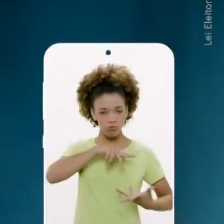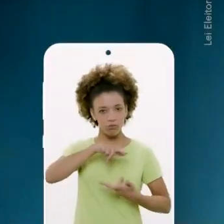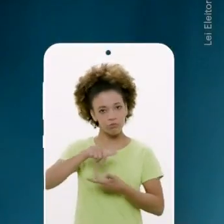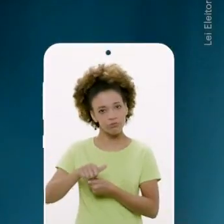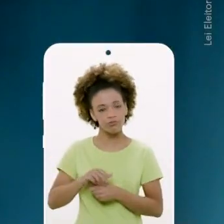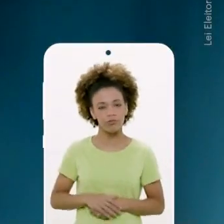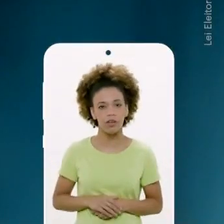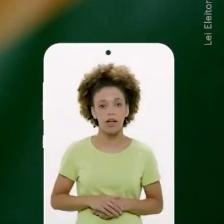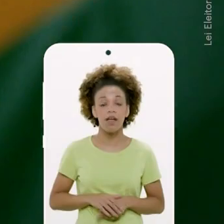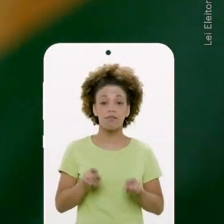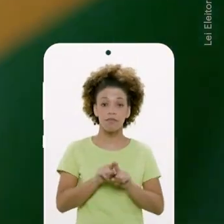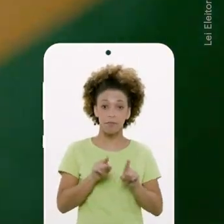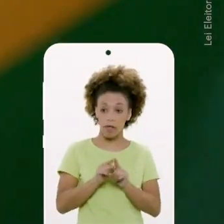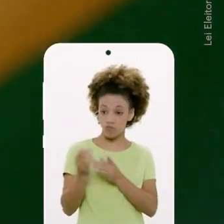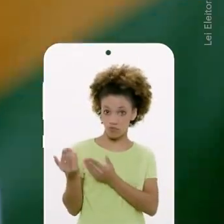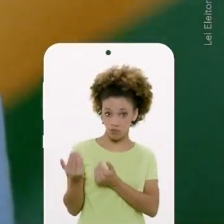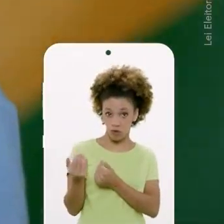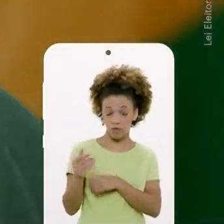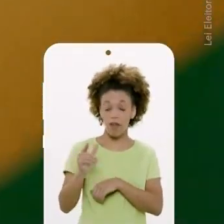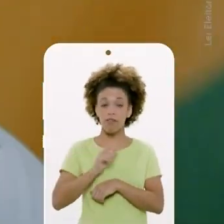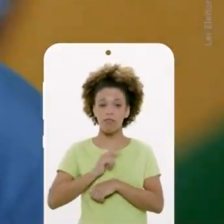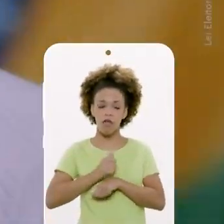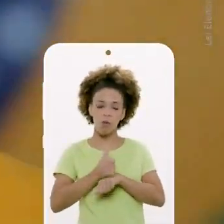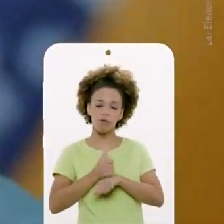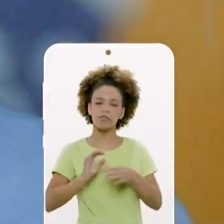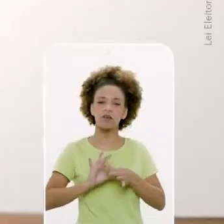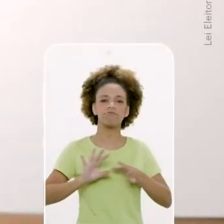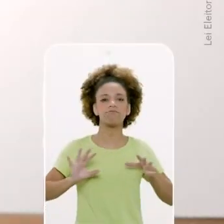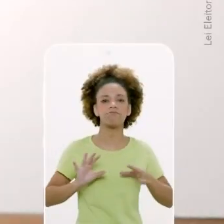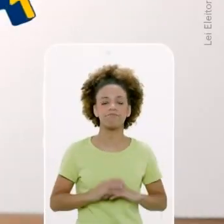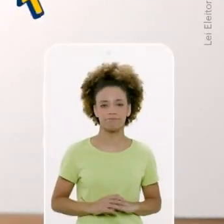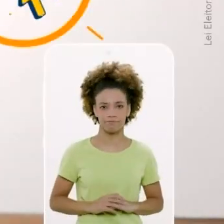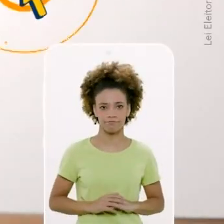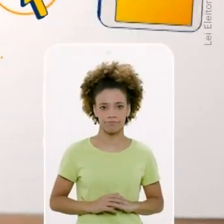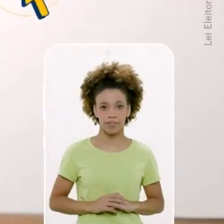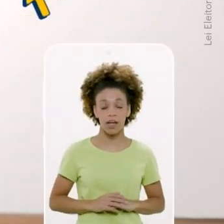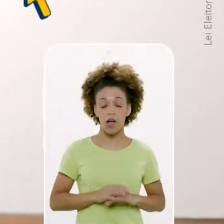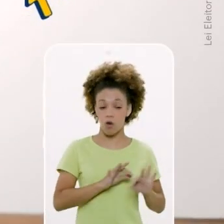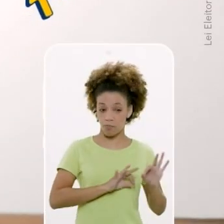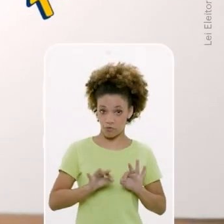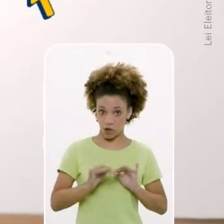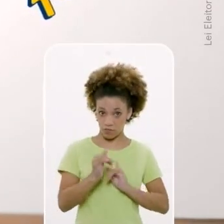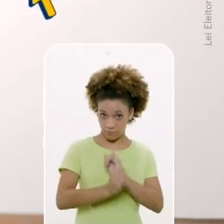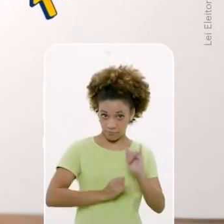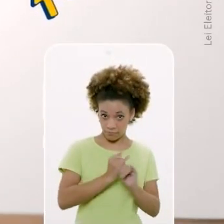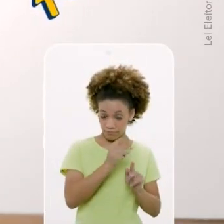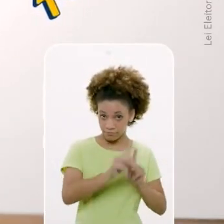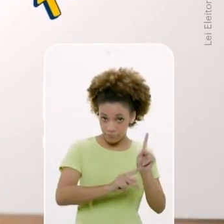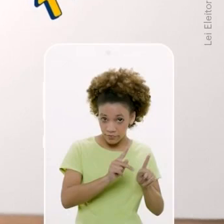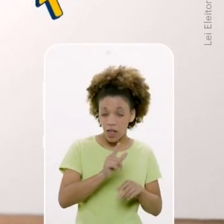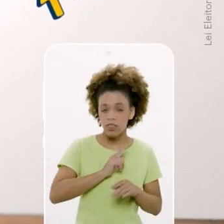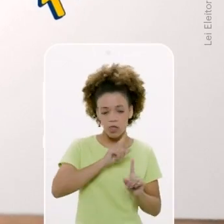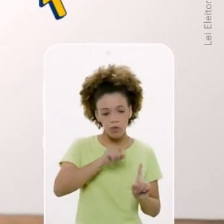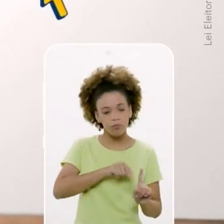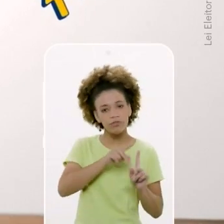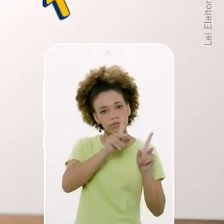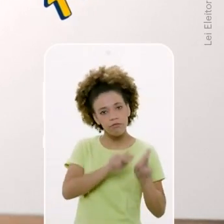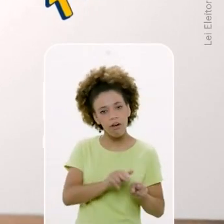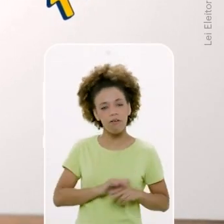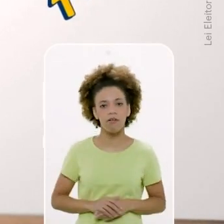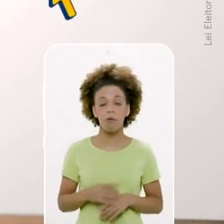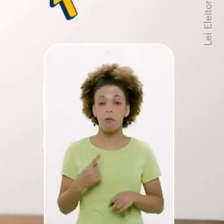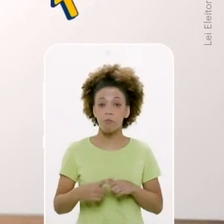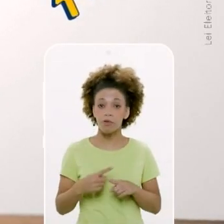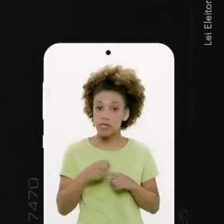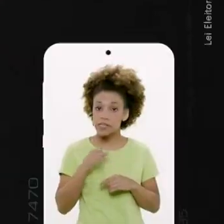para permitir que nossos jovens possam ser o que quiserem. O programa Internet do Povo tem o mesmo objetivo. Porque sem